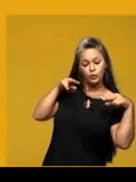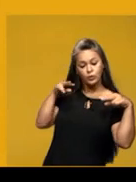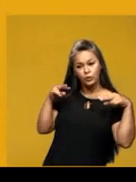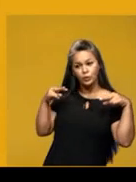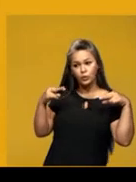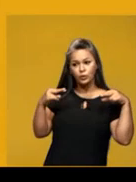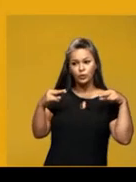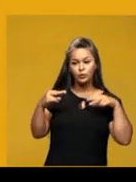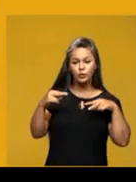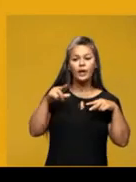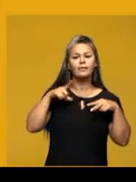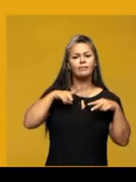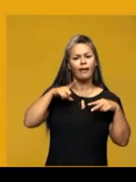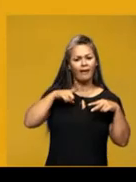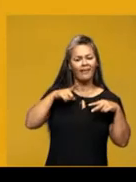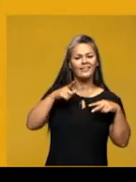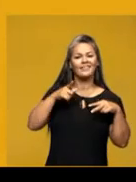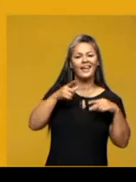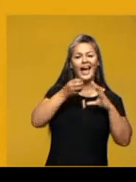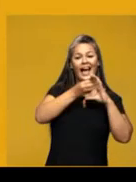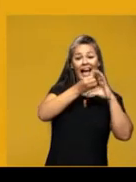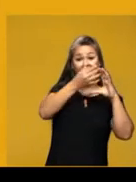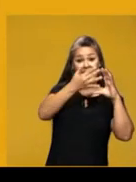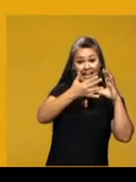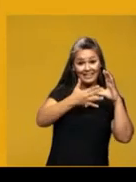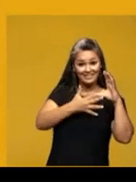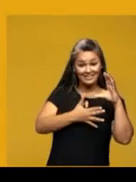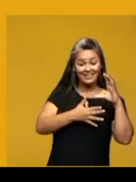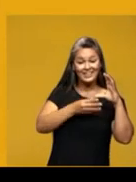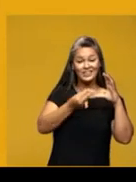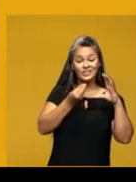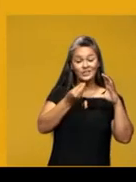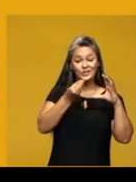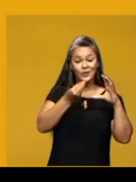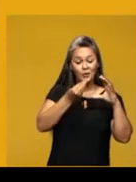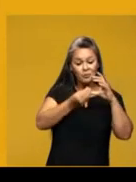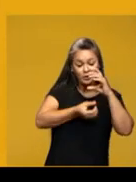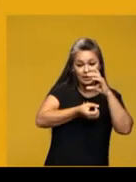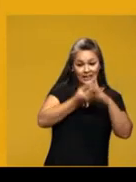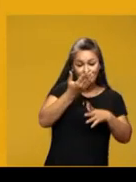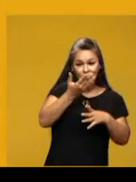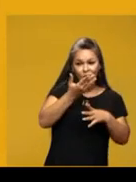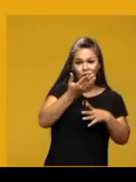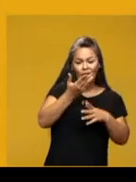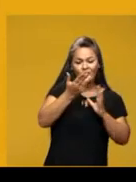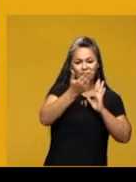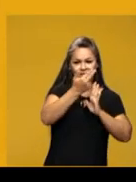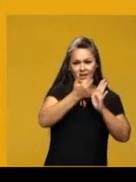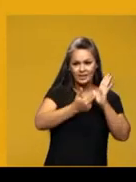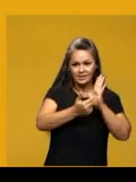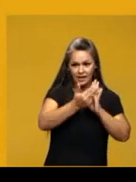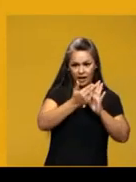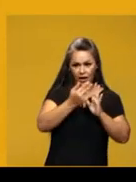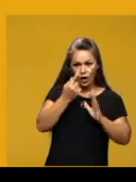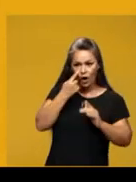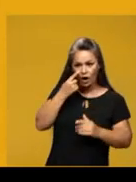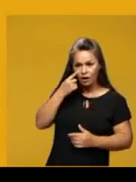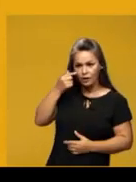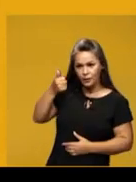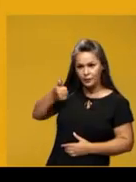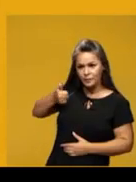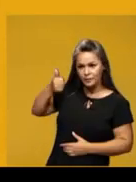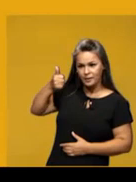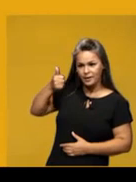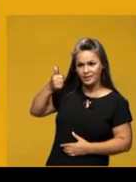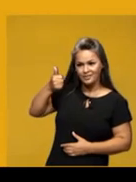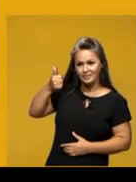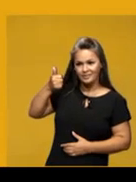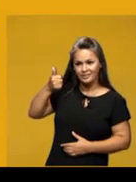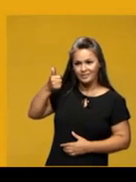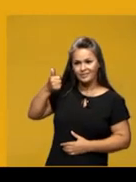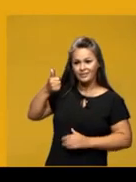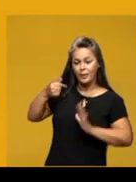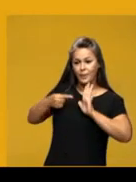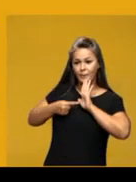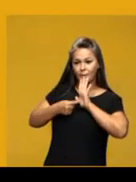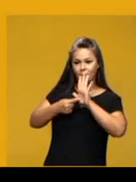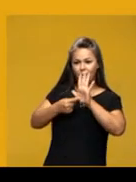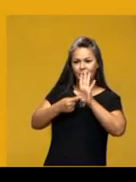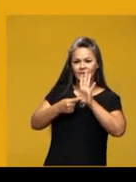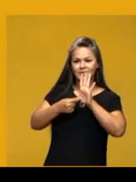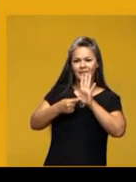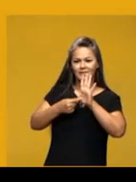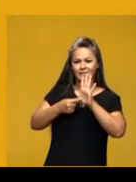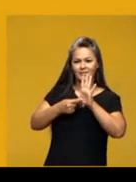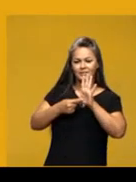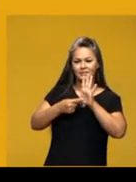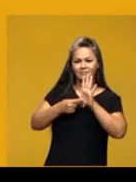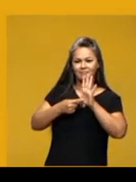um segundo mapa. Reparem que o primeiro mapa você tem aqui a região da Antártida, né, um pouco mais destacada, tá? Reparem para